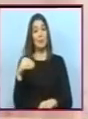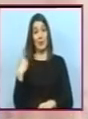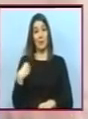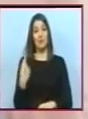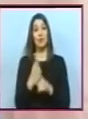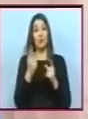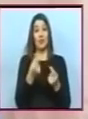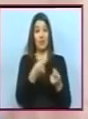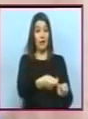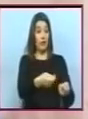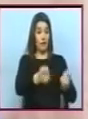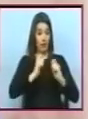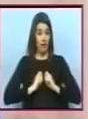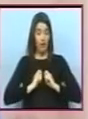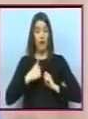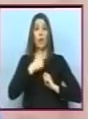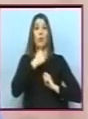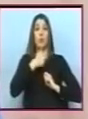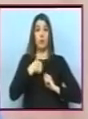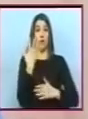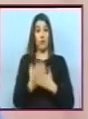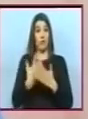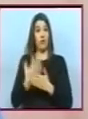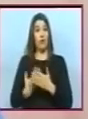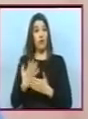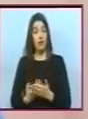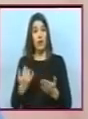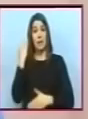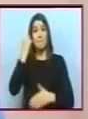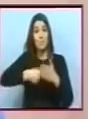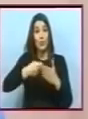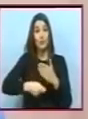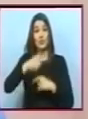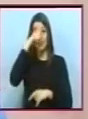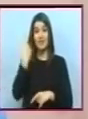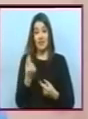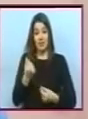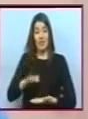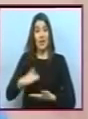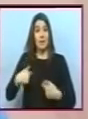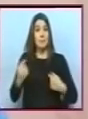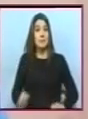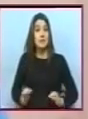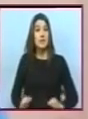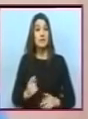para poder herdar. O que torna aqui a situação às vezes um bocadinho difícil, principalmente quando estamos a falar de bens